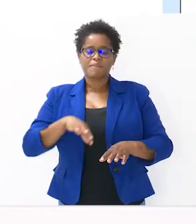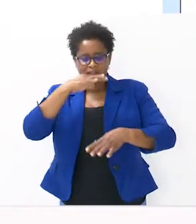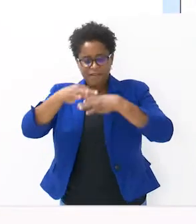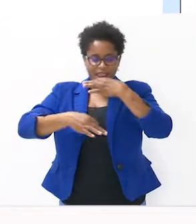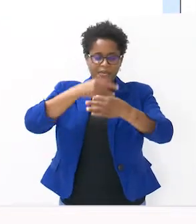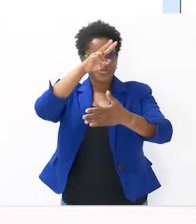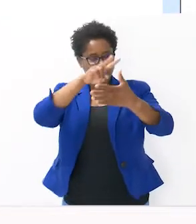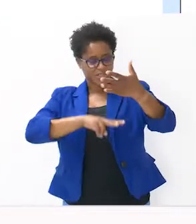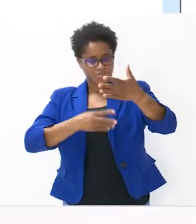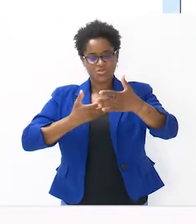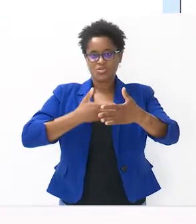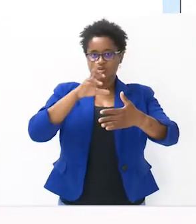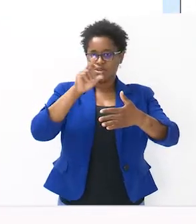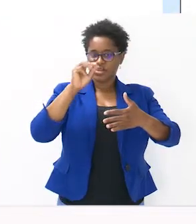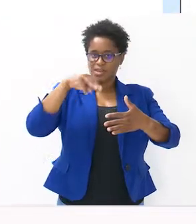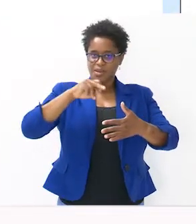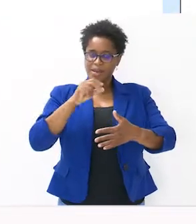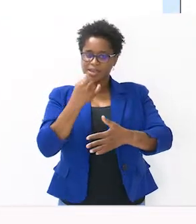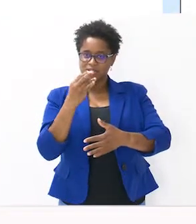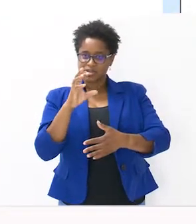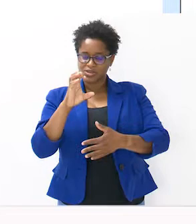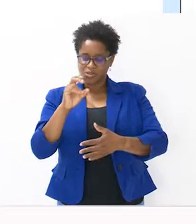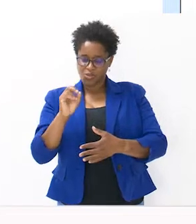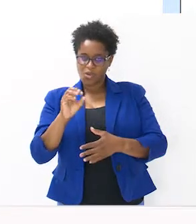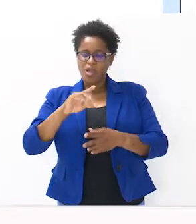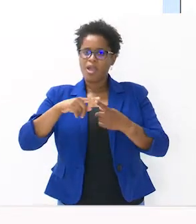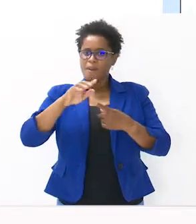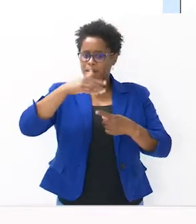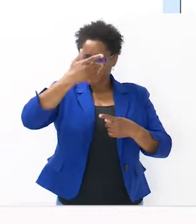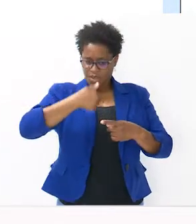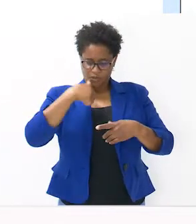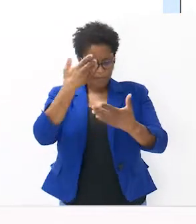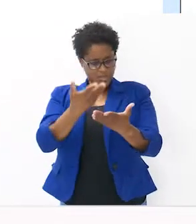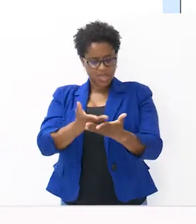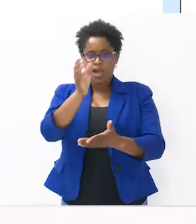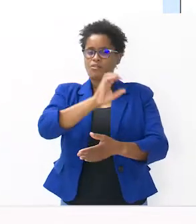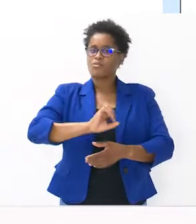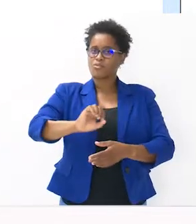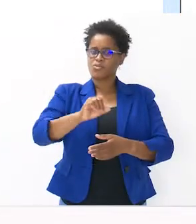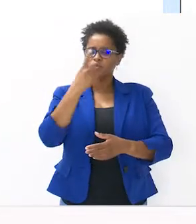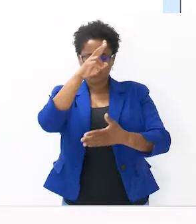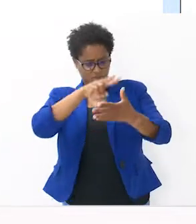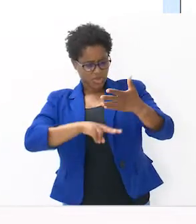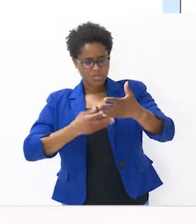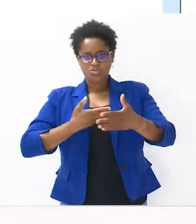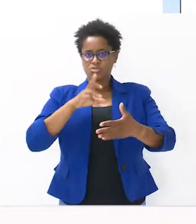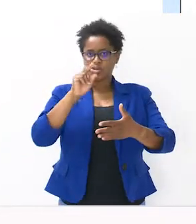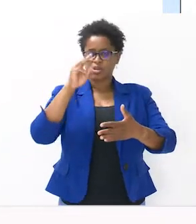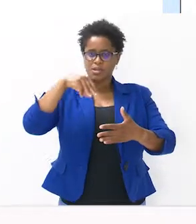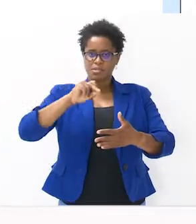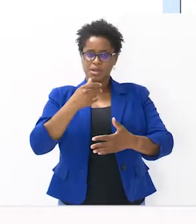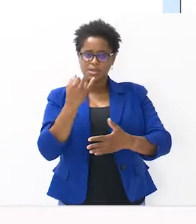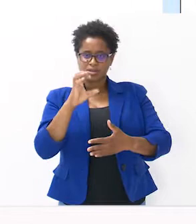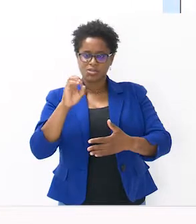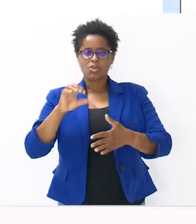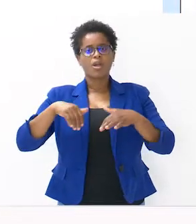falarmos do texto dramático, primeiro eu vou apresentar-vos um texto dramático.